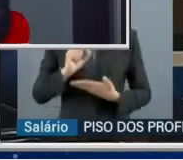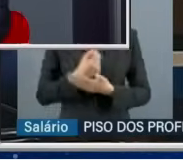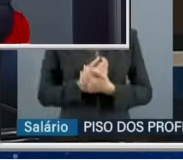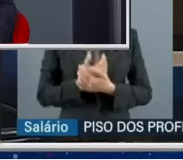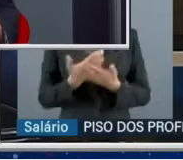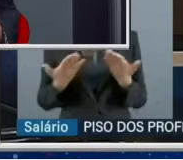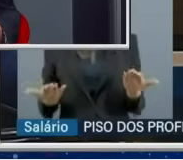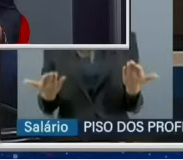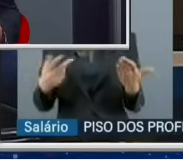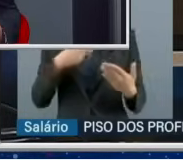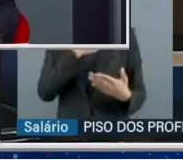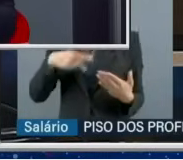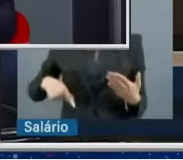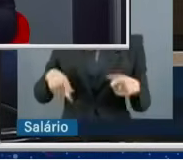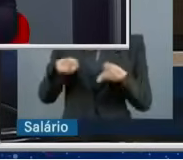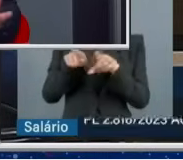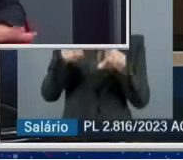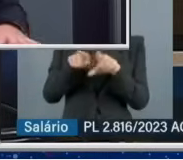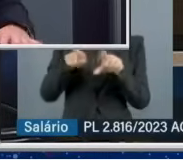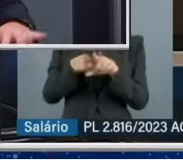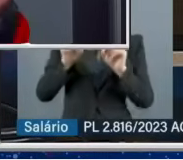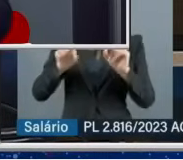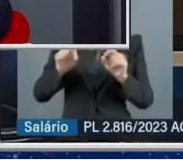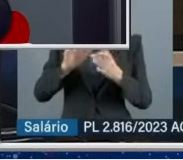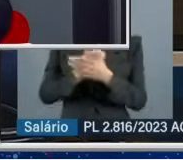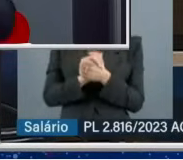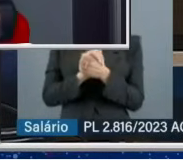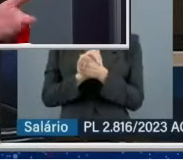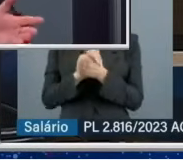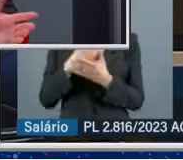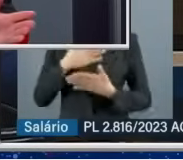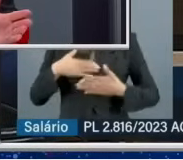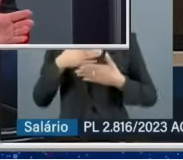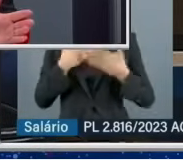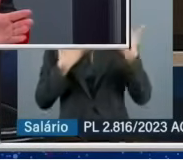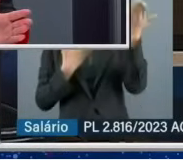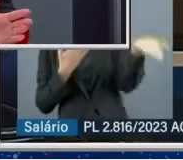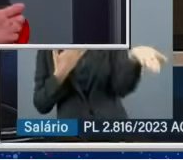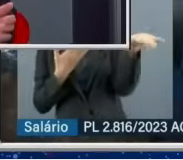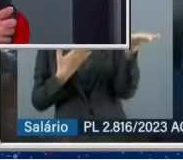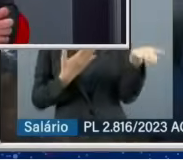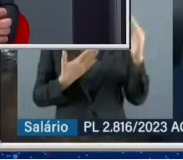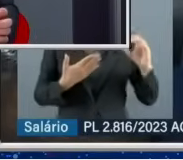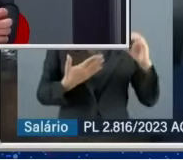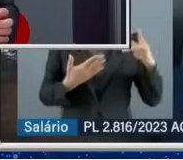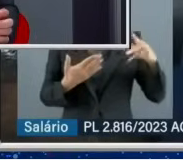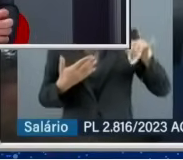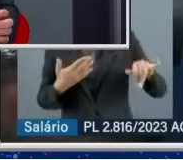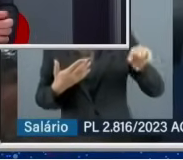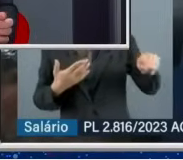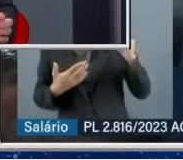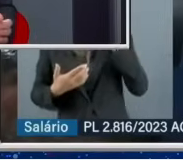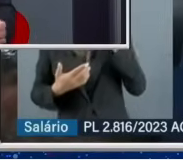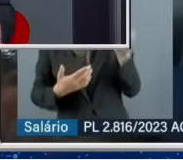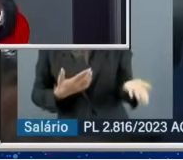de método, para você chegar com o documento e até com as provas, por que não? Já que essa